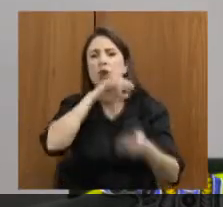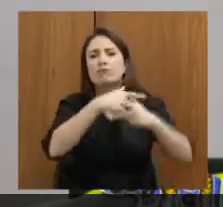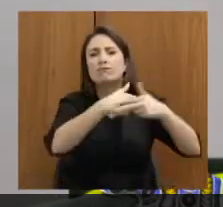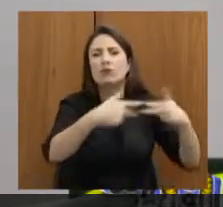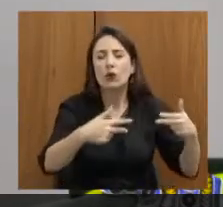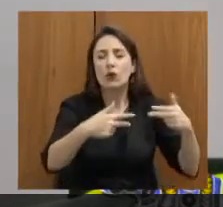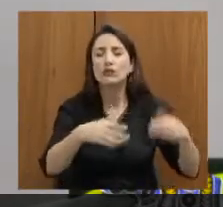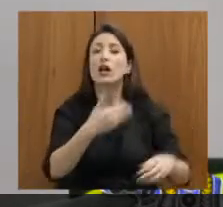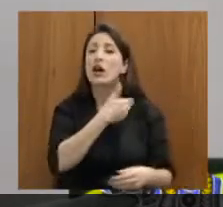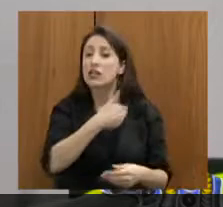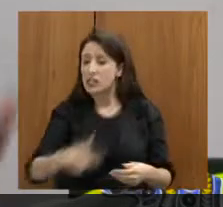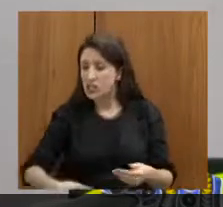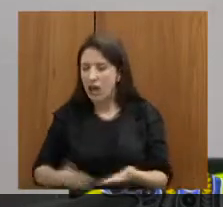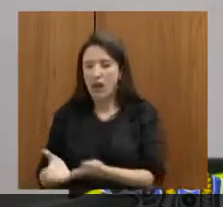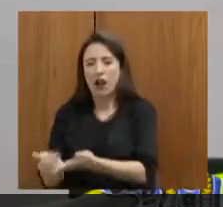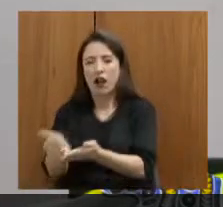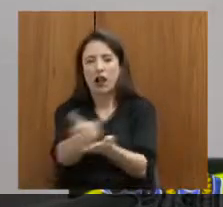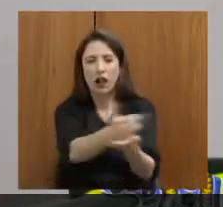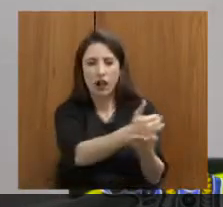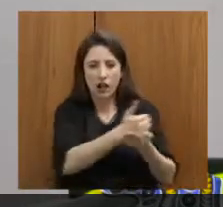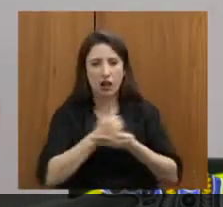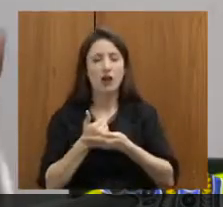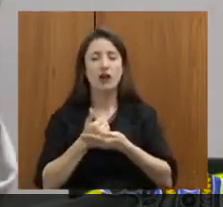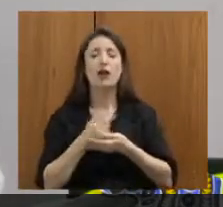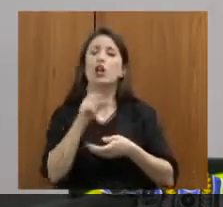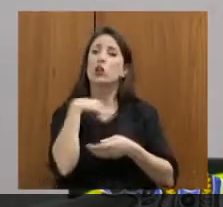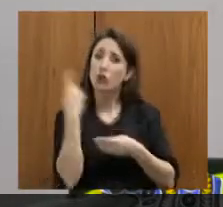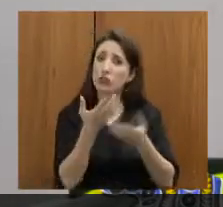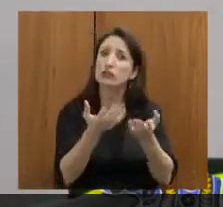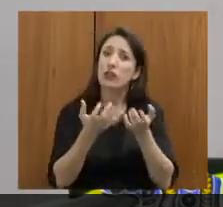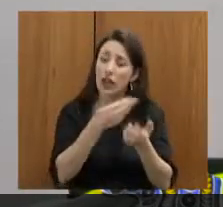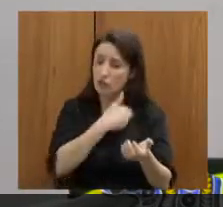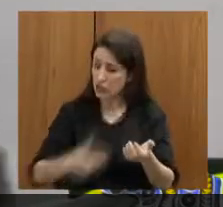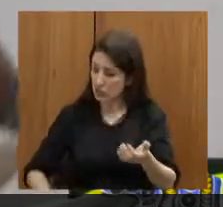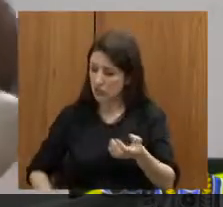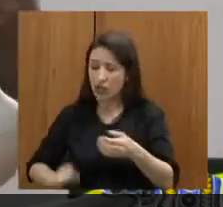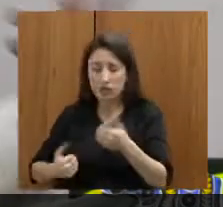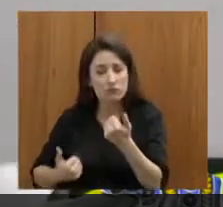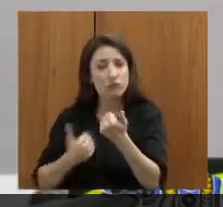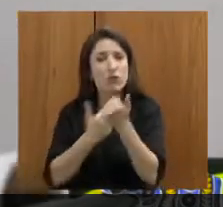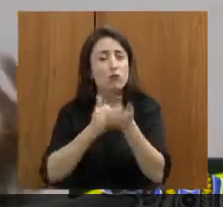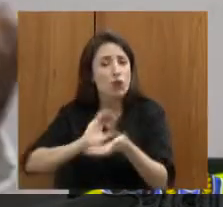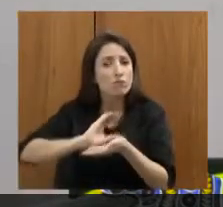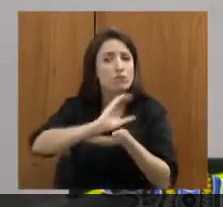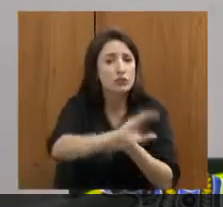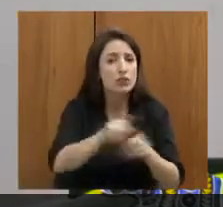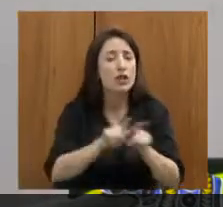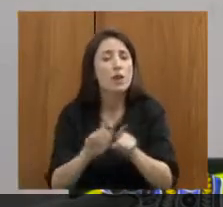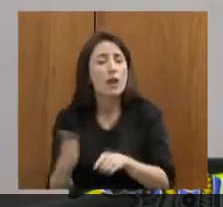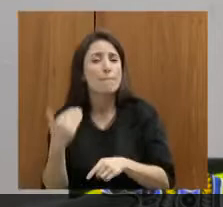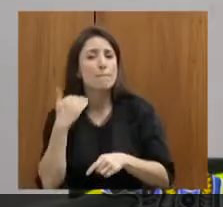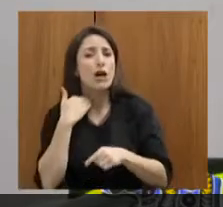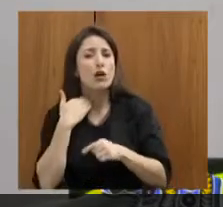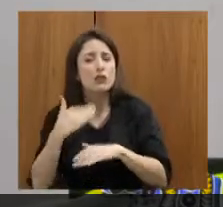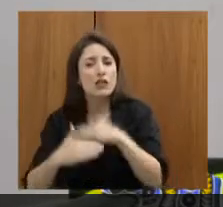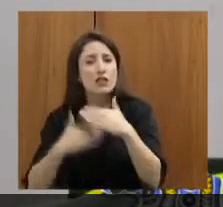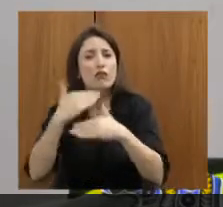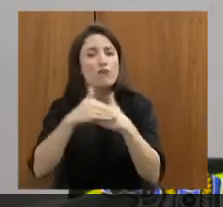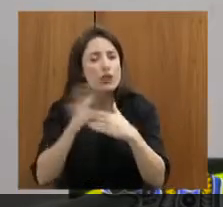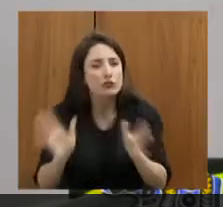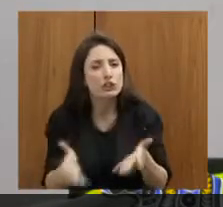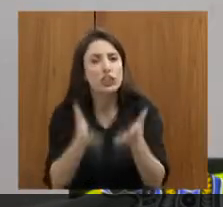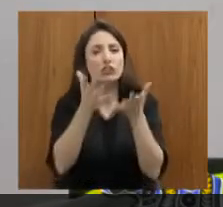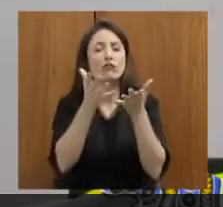é um retorno disso incentivo com o banco desenvolvimento incentivando a produção